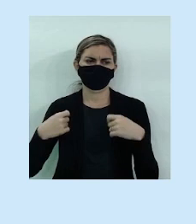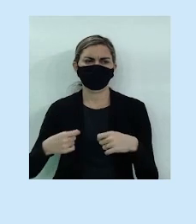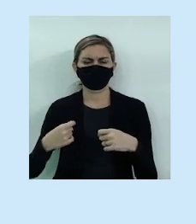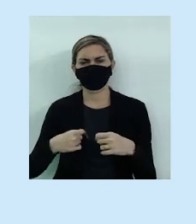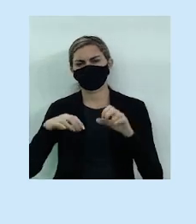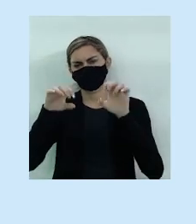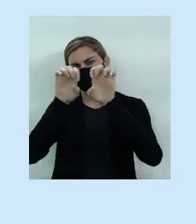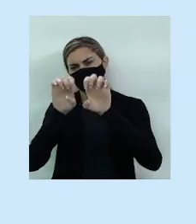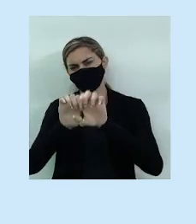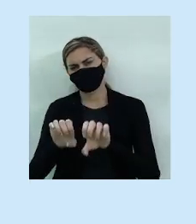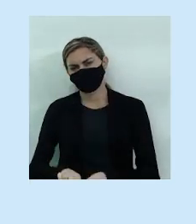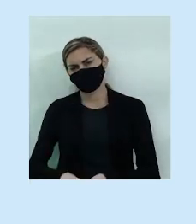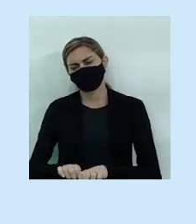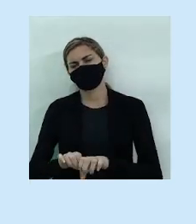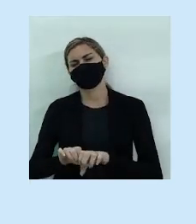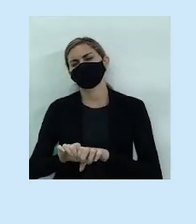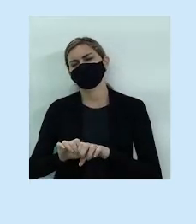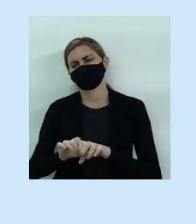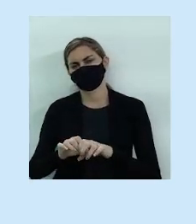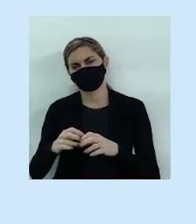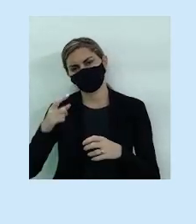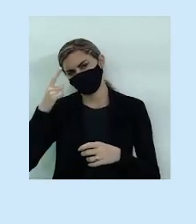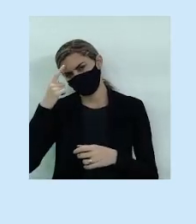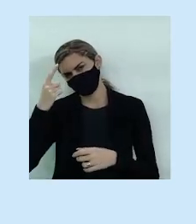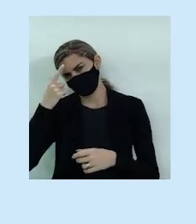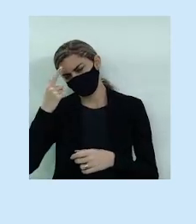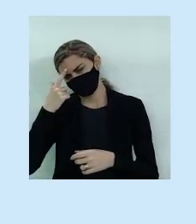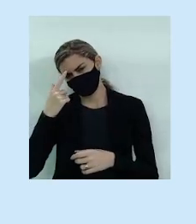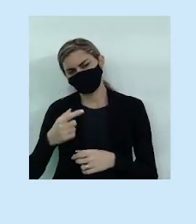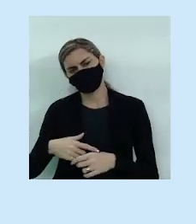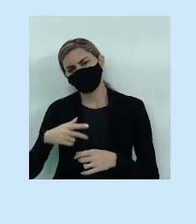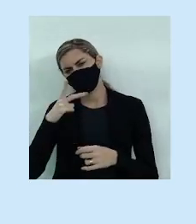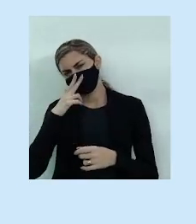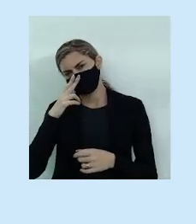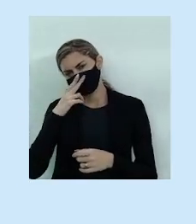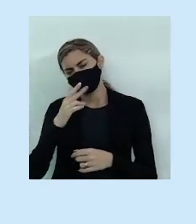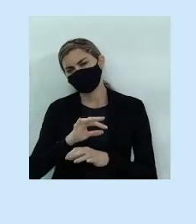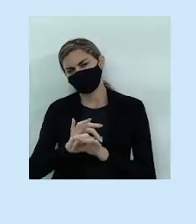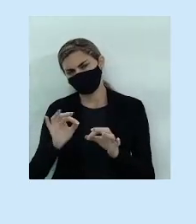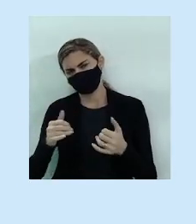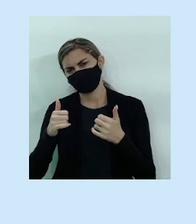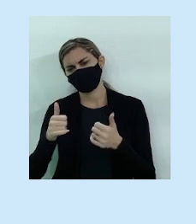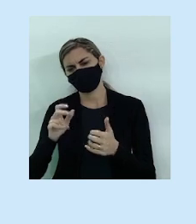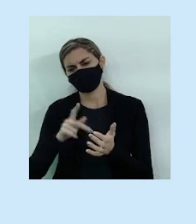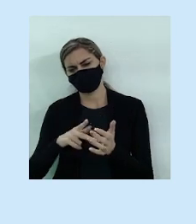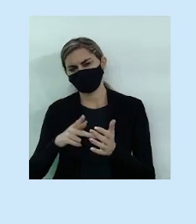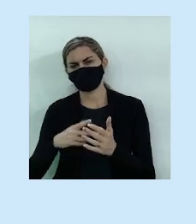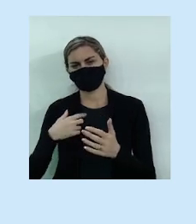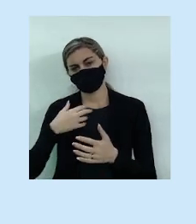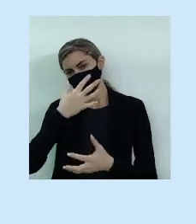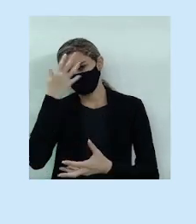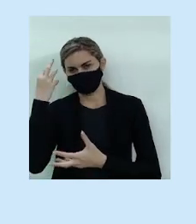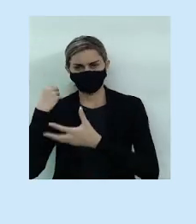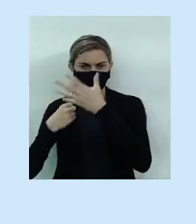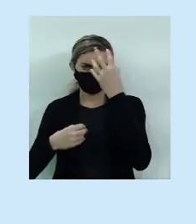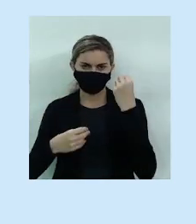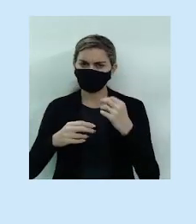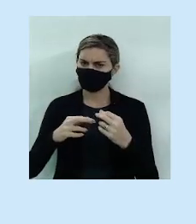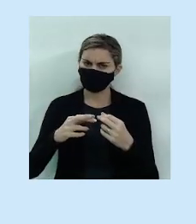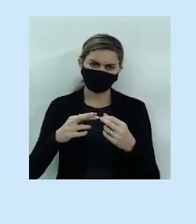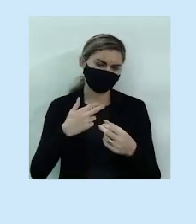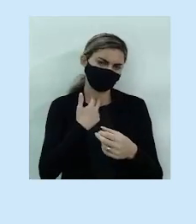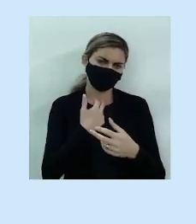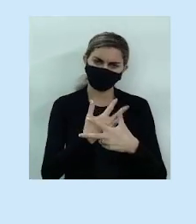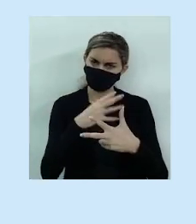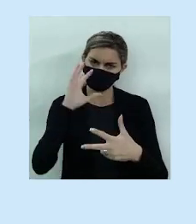e estruturar de forma consistente e lógica. Parece ser óbvio, mas na verdade a gente acaba esquecendo. E isso não